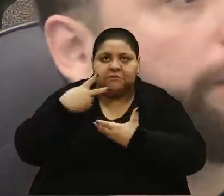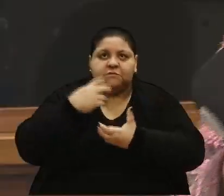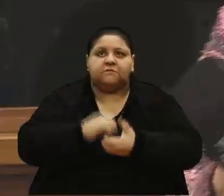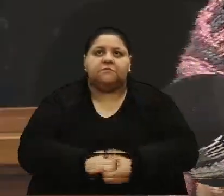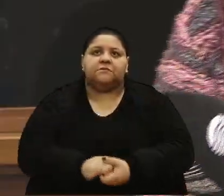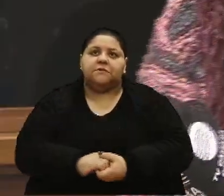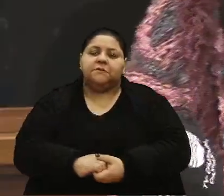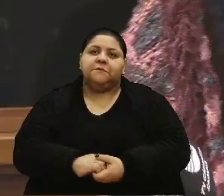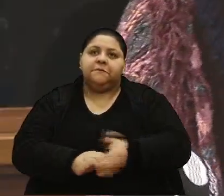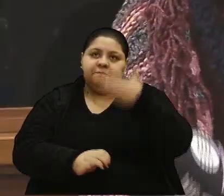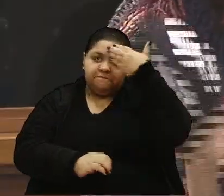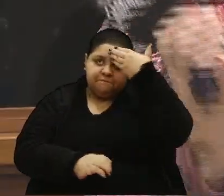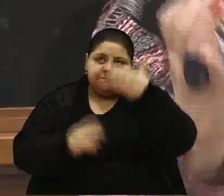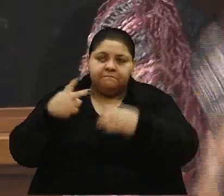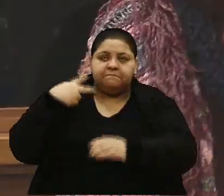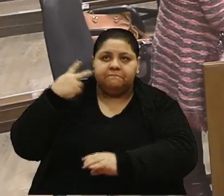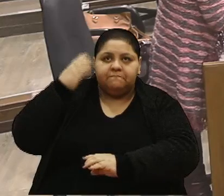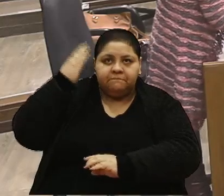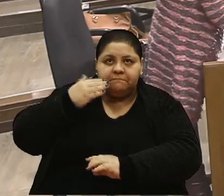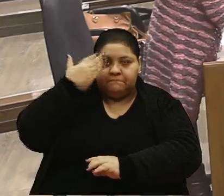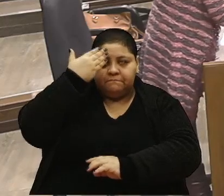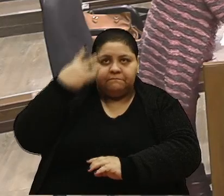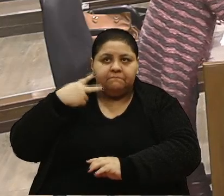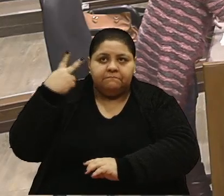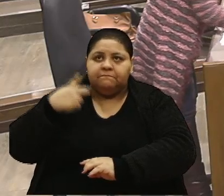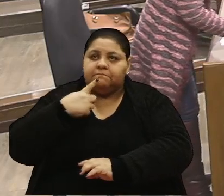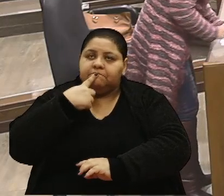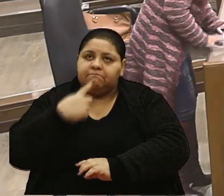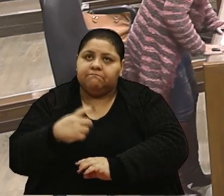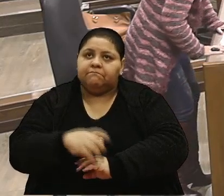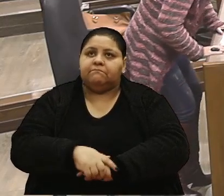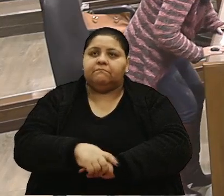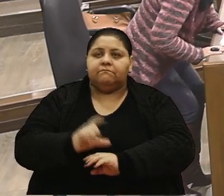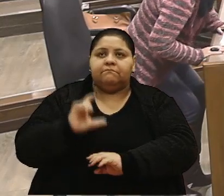Daiane. Obrigado, vereadora Rose Frigieri. Com a palavra, a vereadora Daiane.